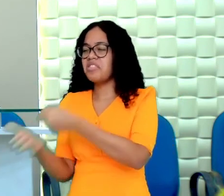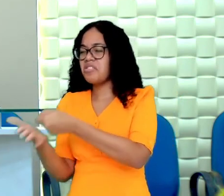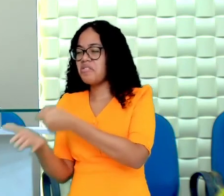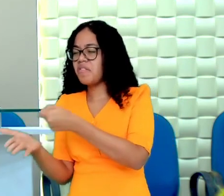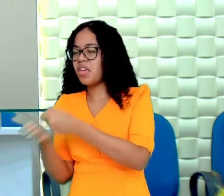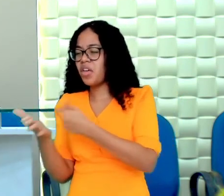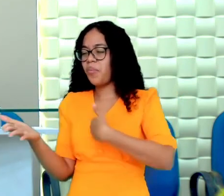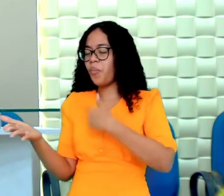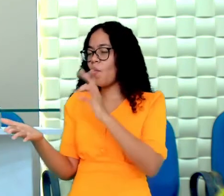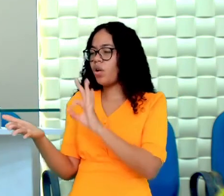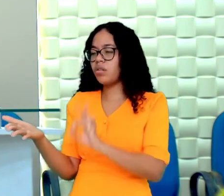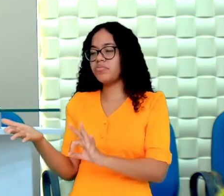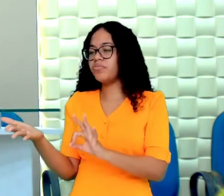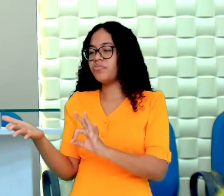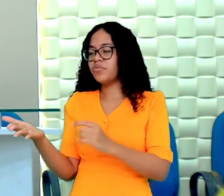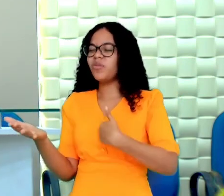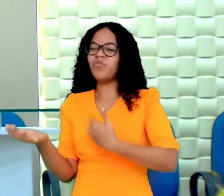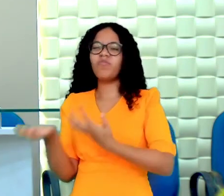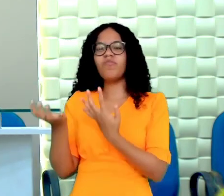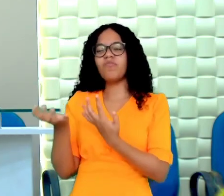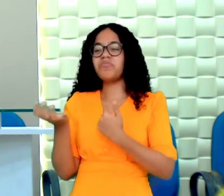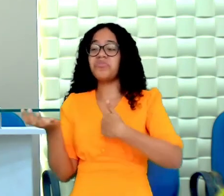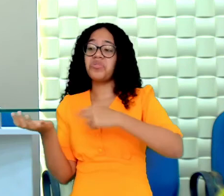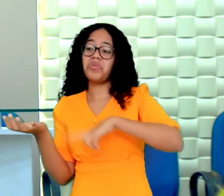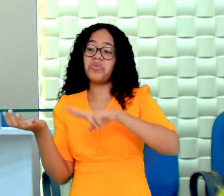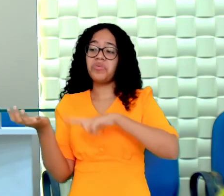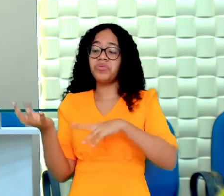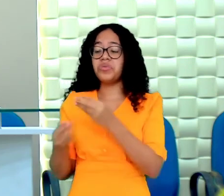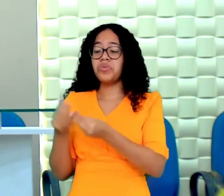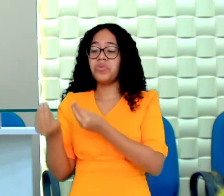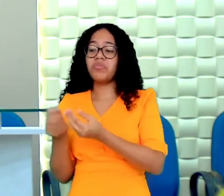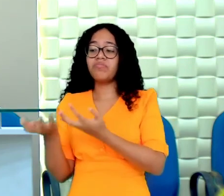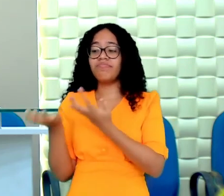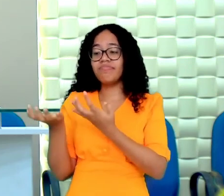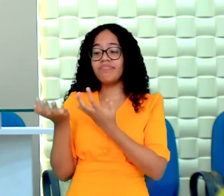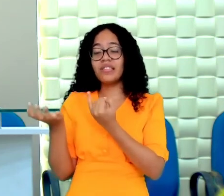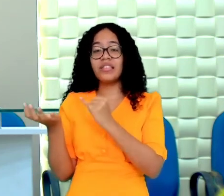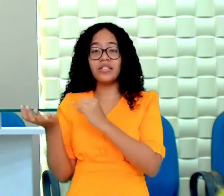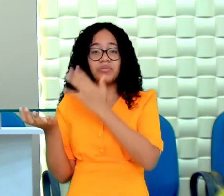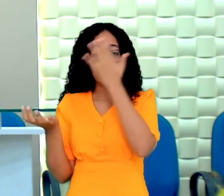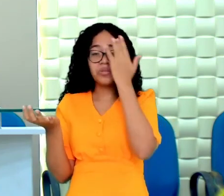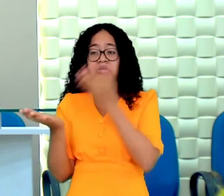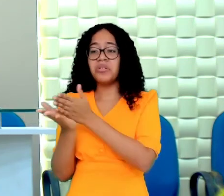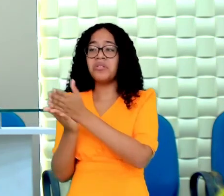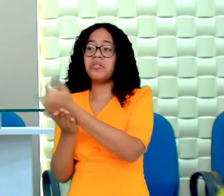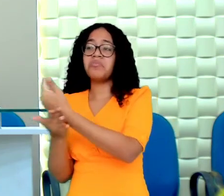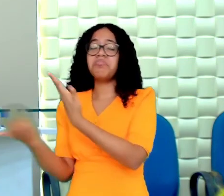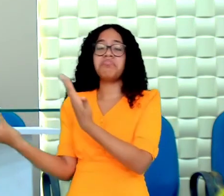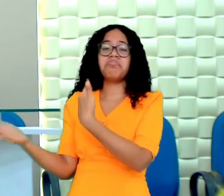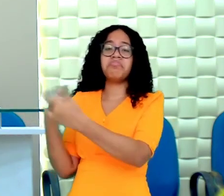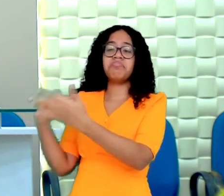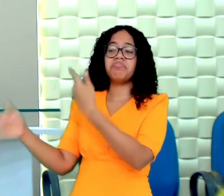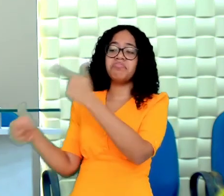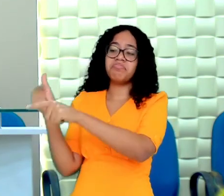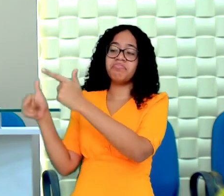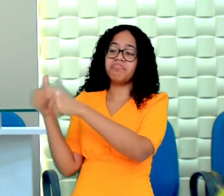eu faço do jeito que eu quero, eu uso do jeito que eu quero. Se alguém vai se desviar por isso, é problema